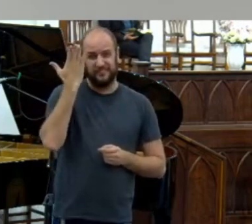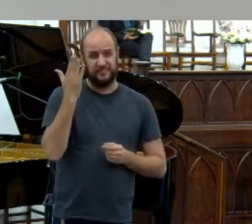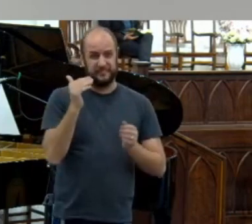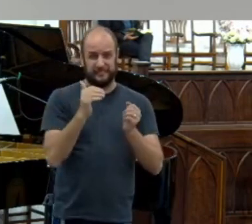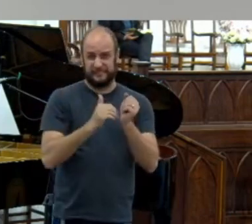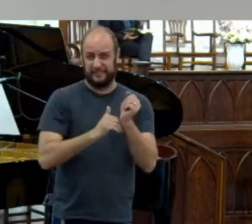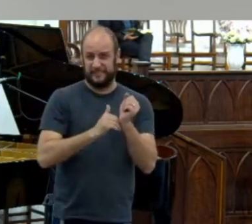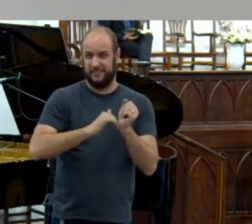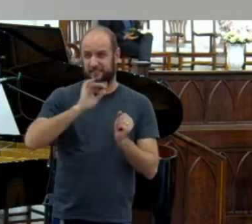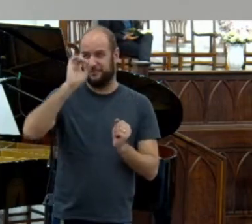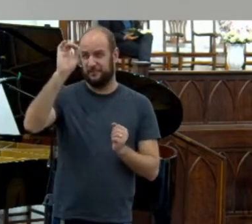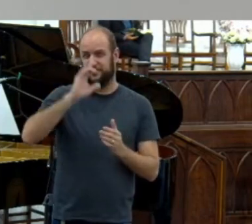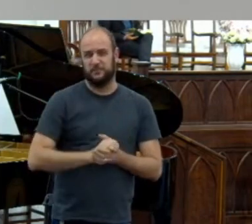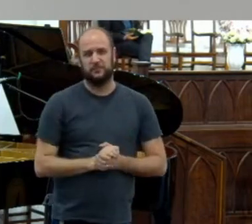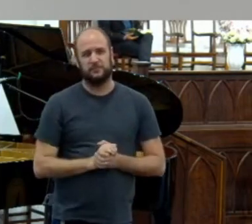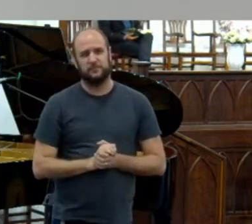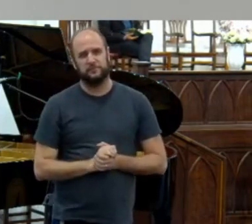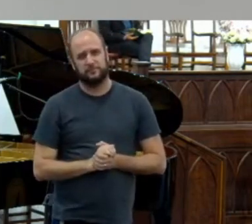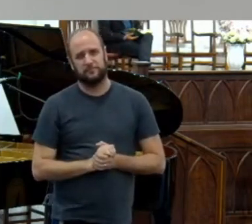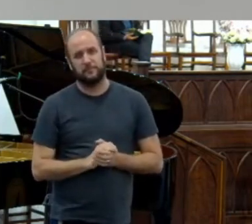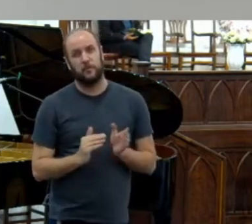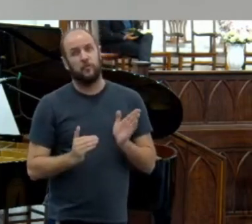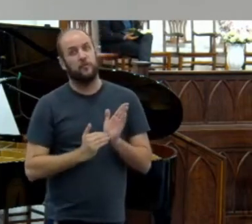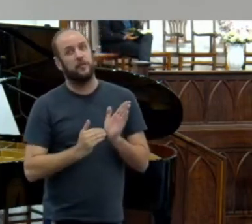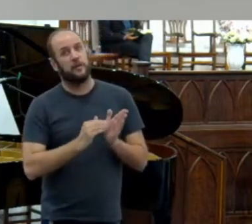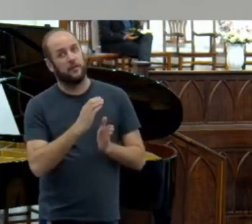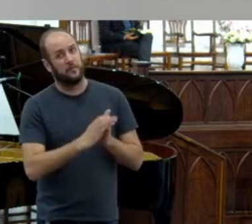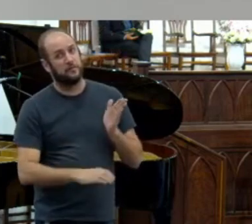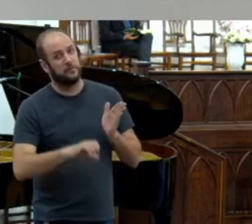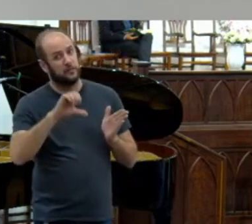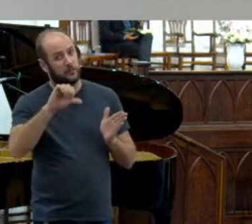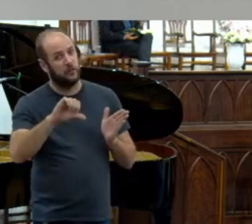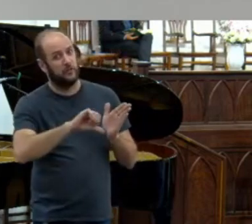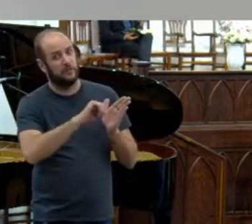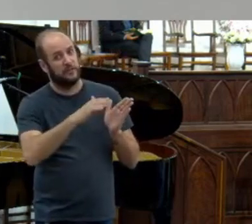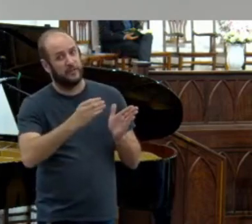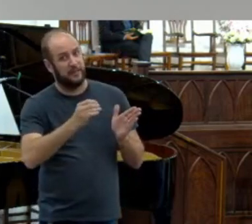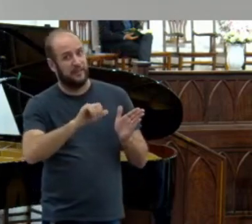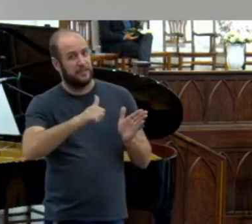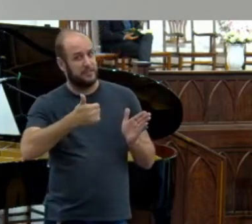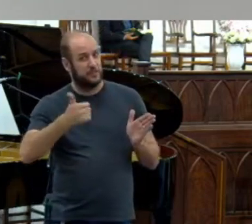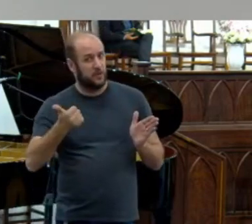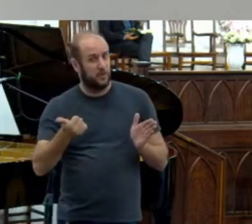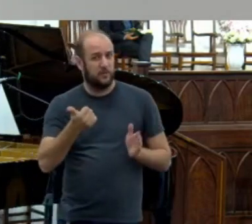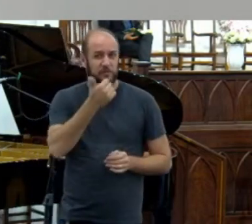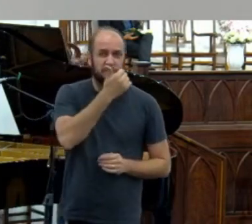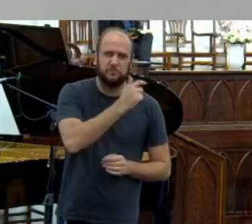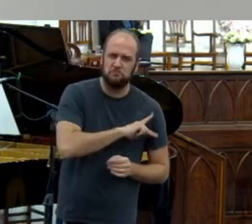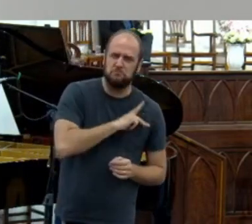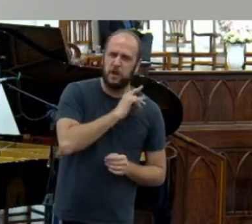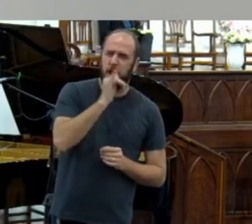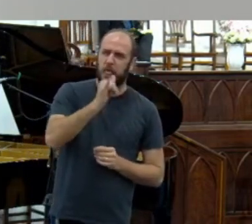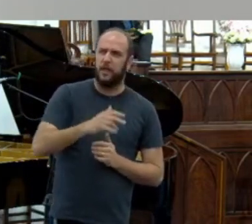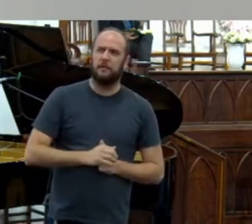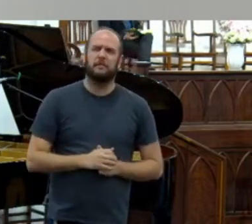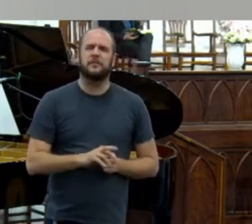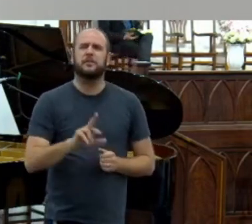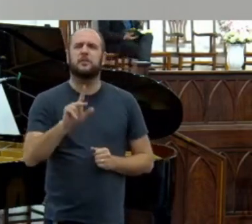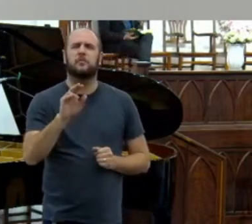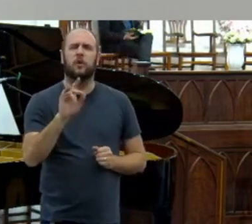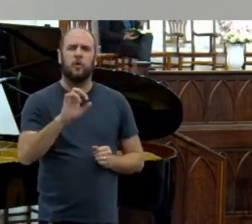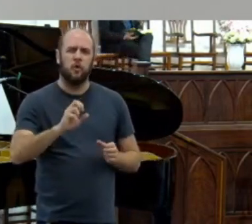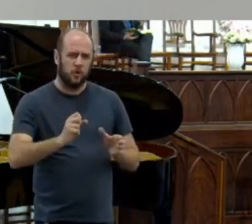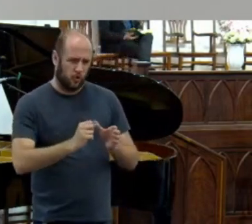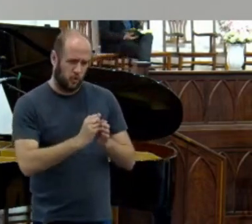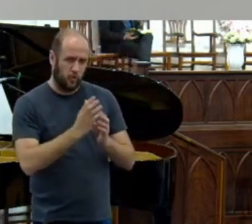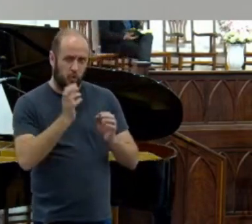segredo de Deus. Quando termina o capítulo 9, 10 e 11, ele fala assim, como que a fumaça saindo